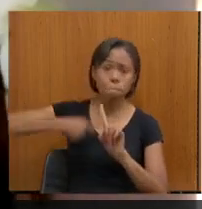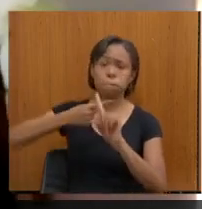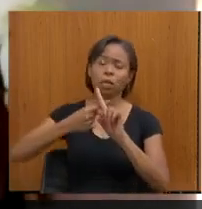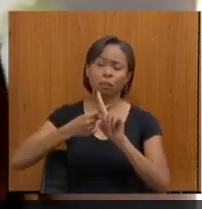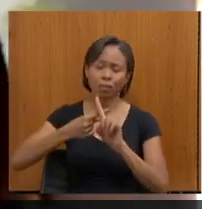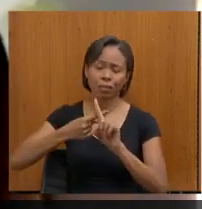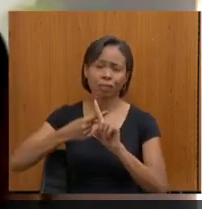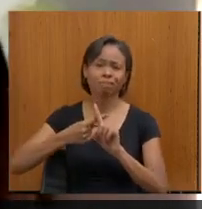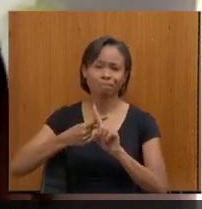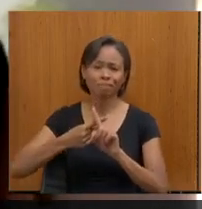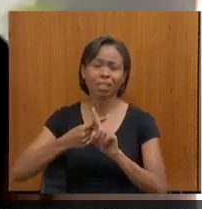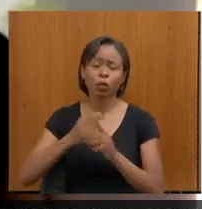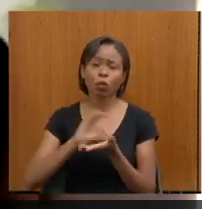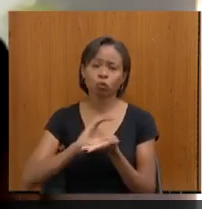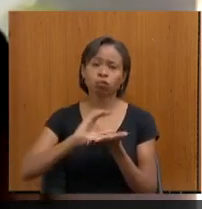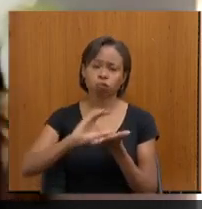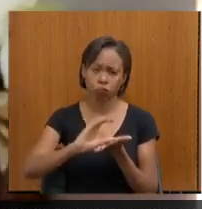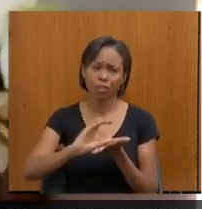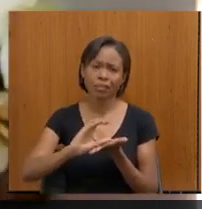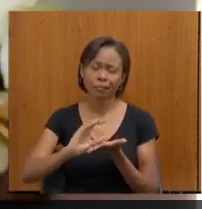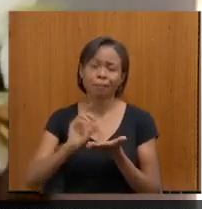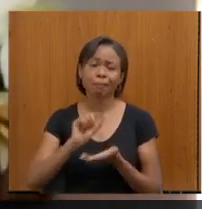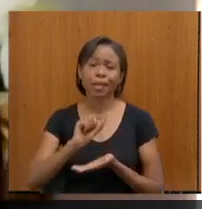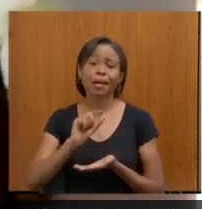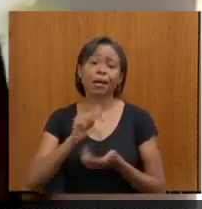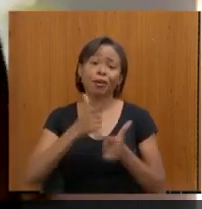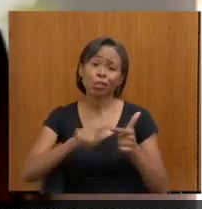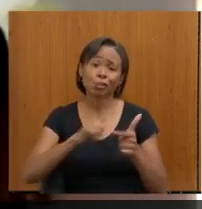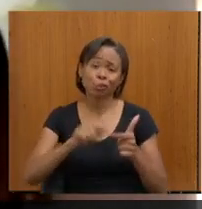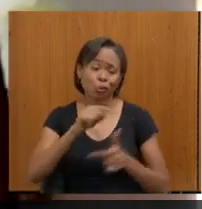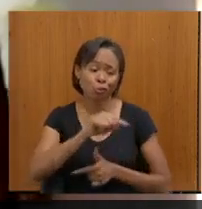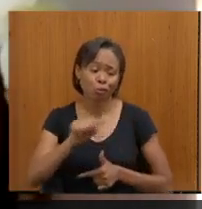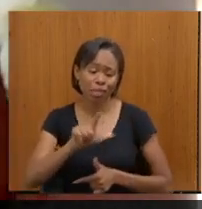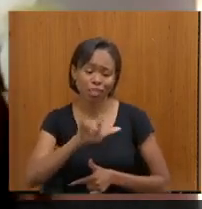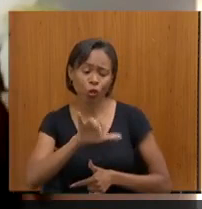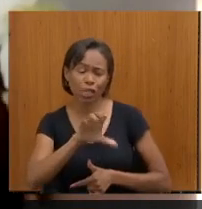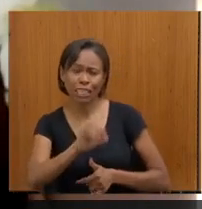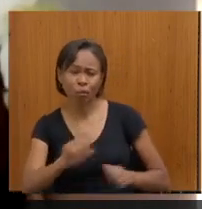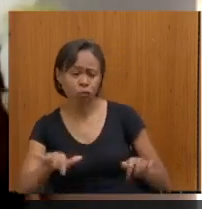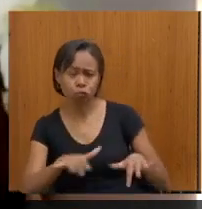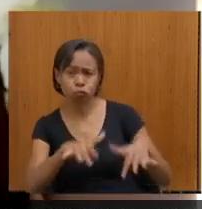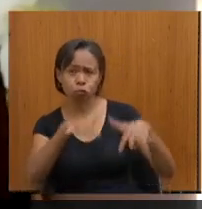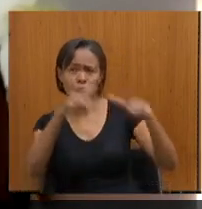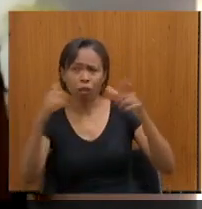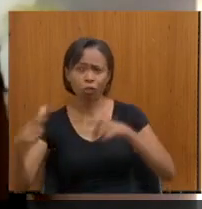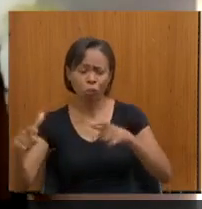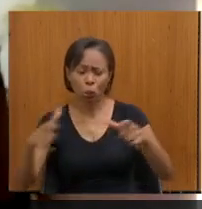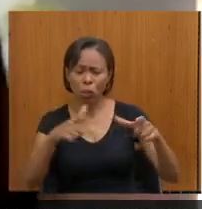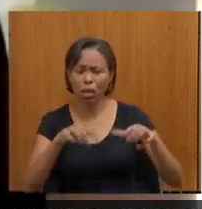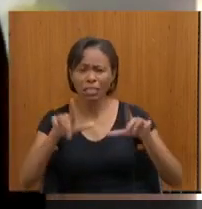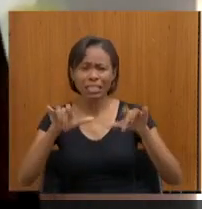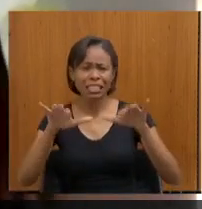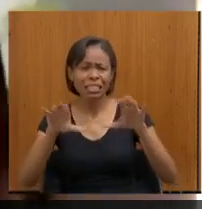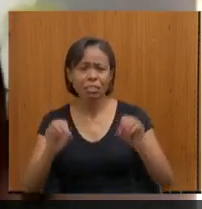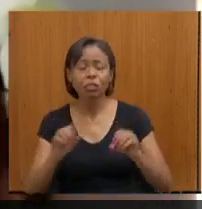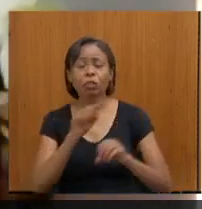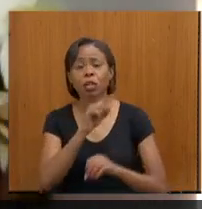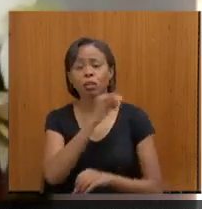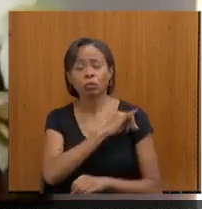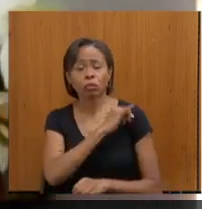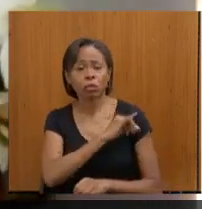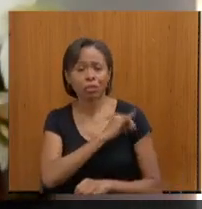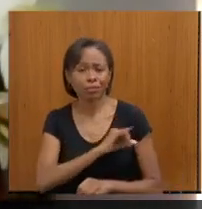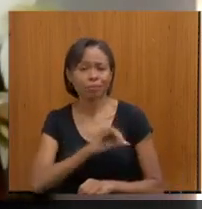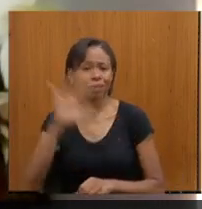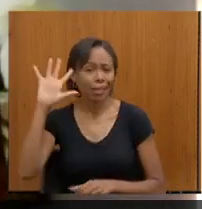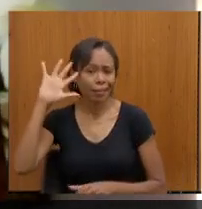o investimento para resolver o problema dos lixões e aterro sanitário do município do Rio